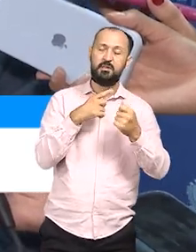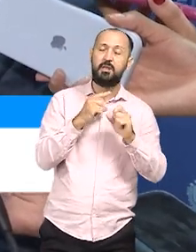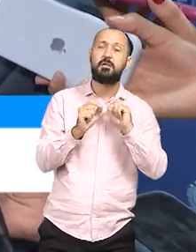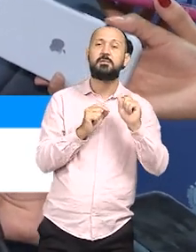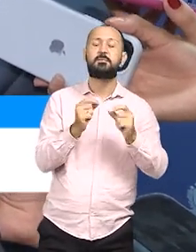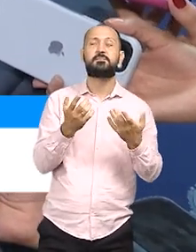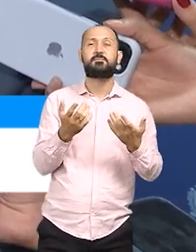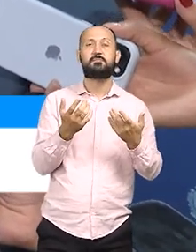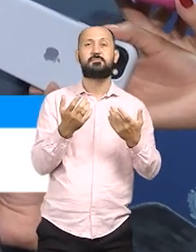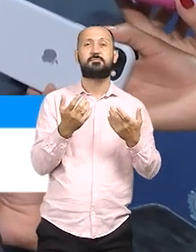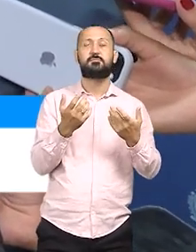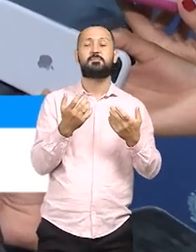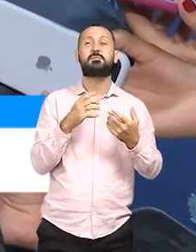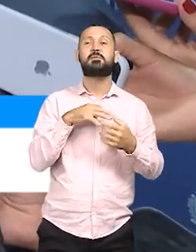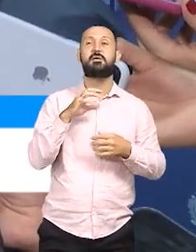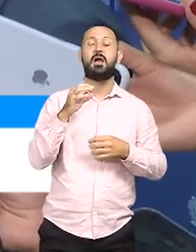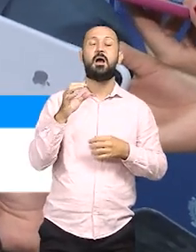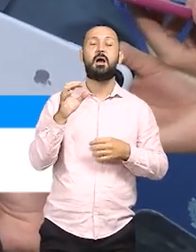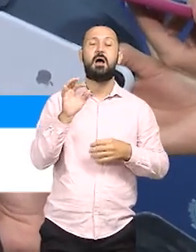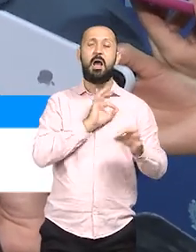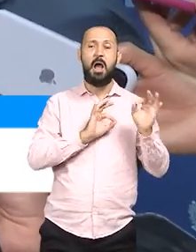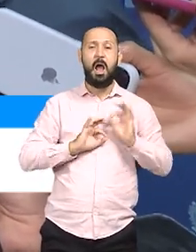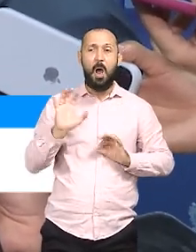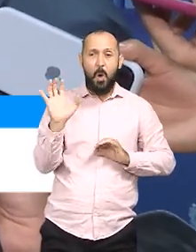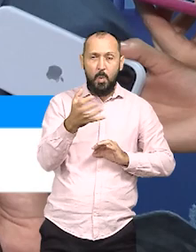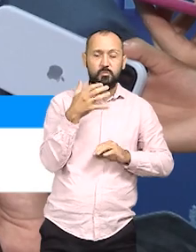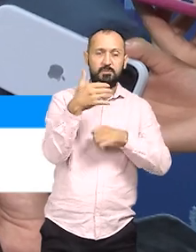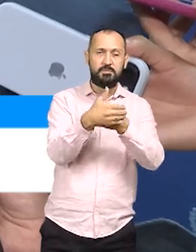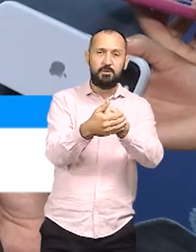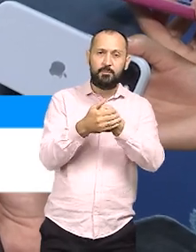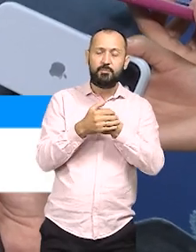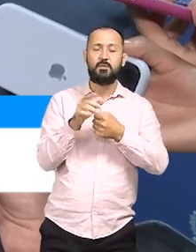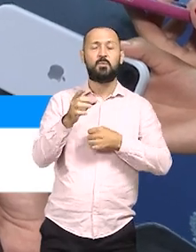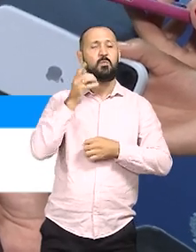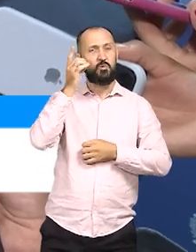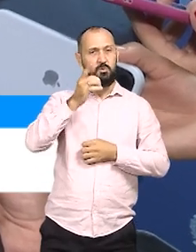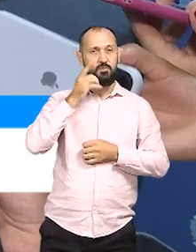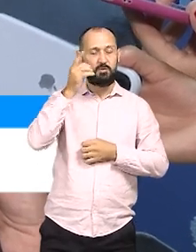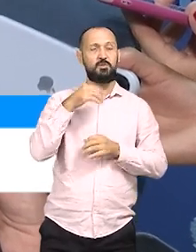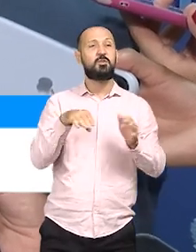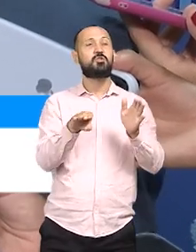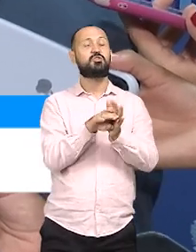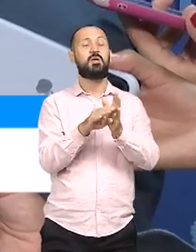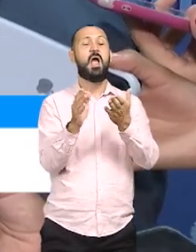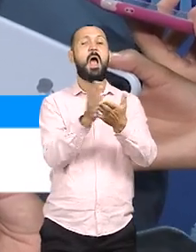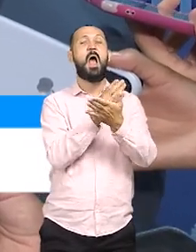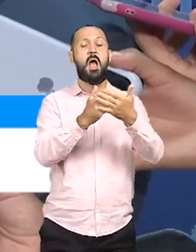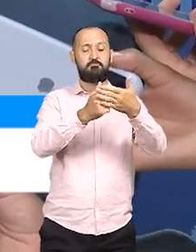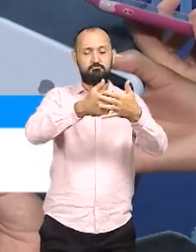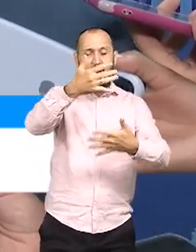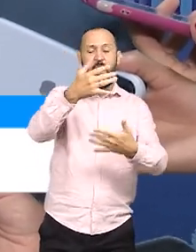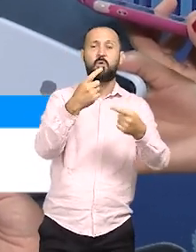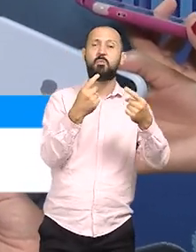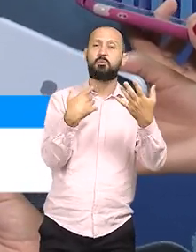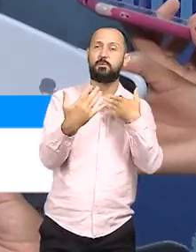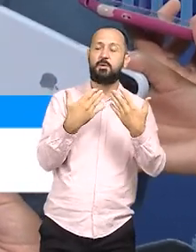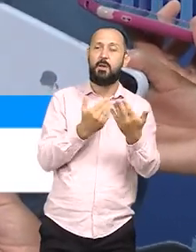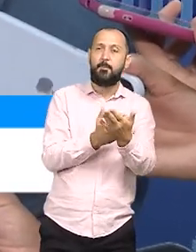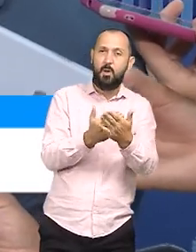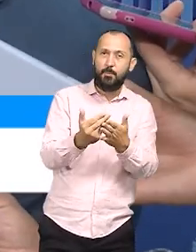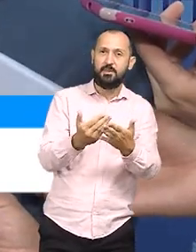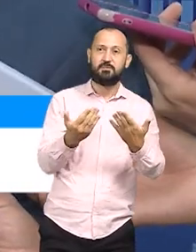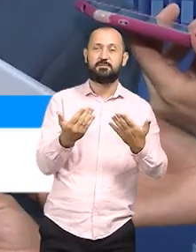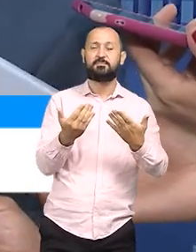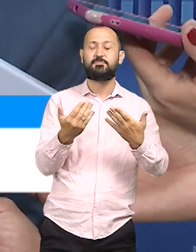acesso que os a onça que seja protegida então o Deputado Paulo duard já chega com alguma algum debate